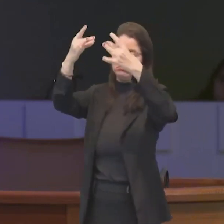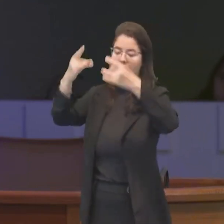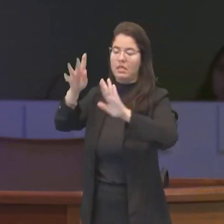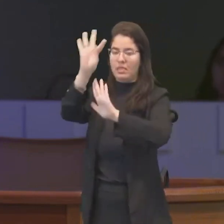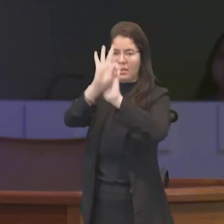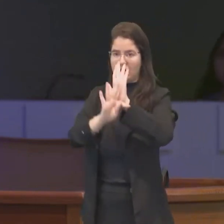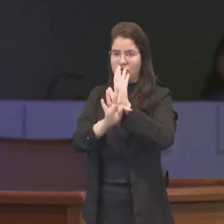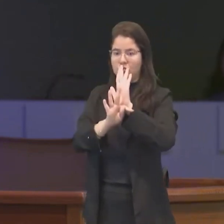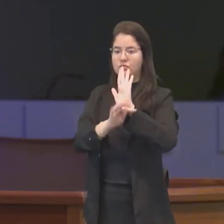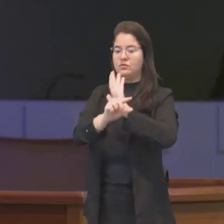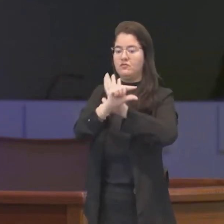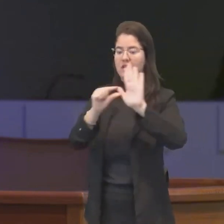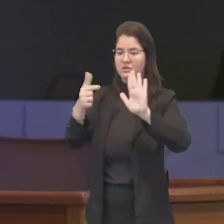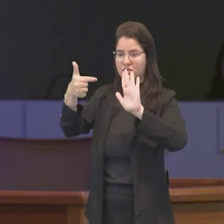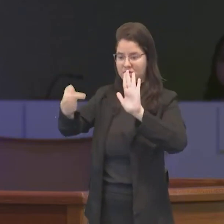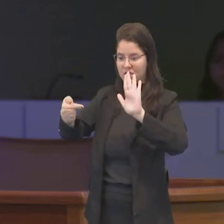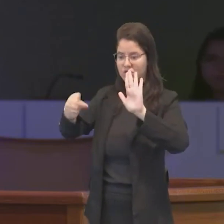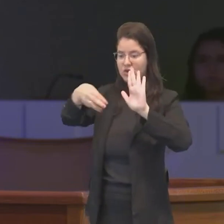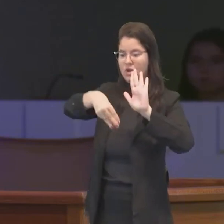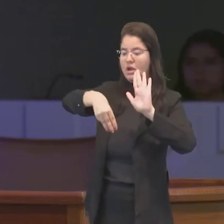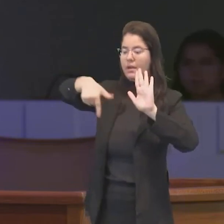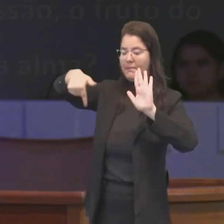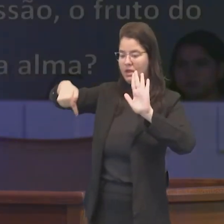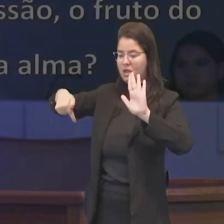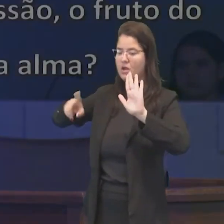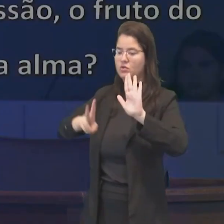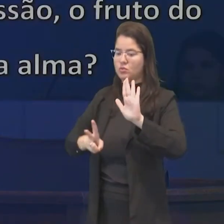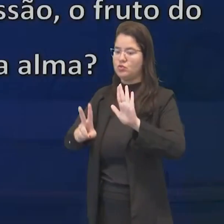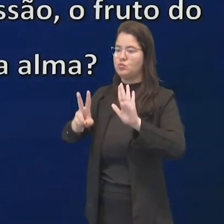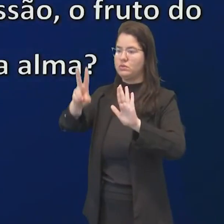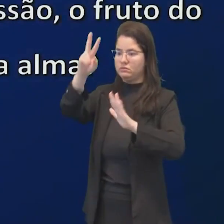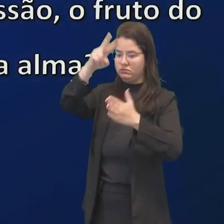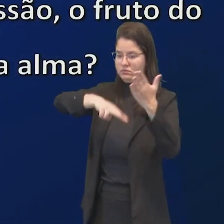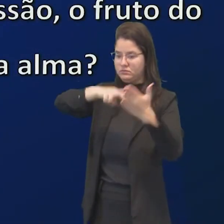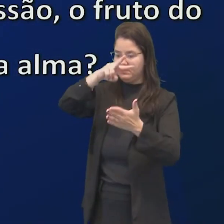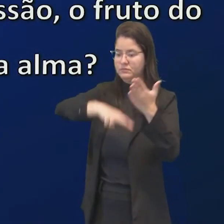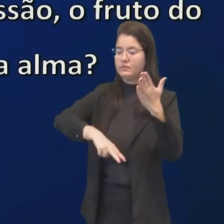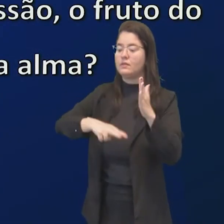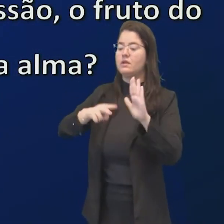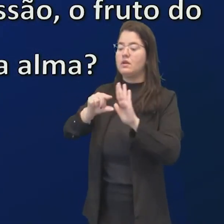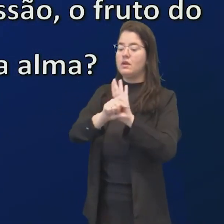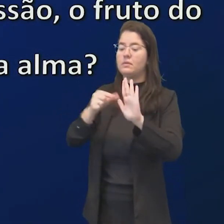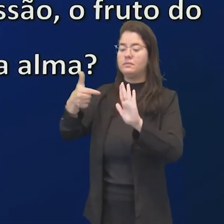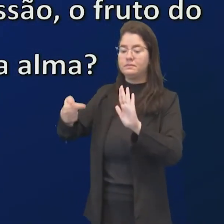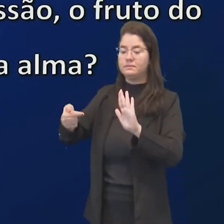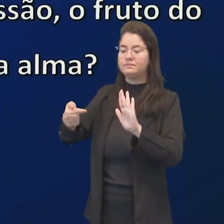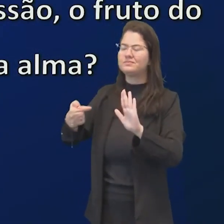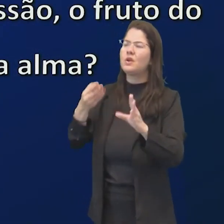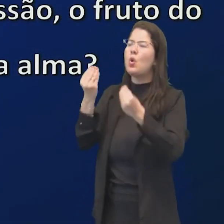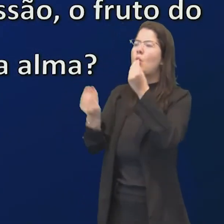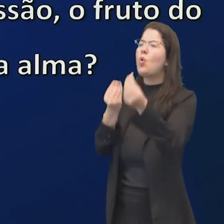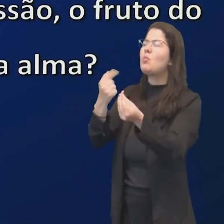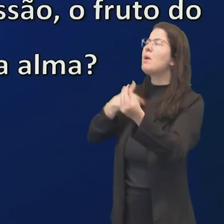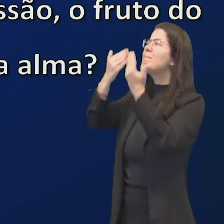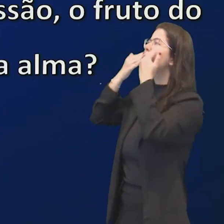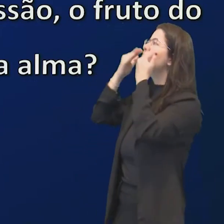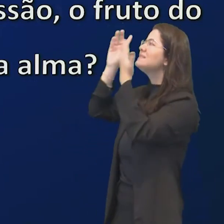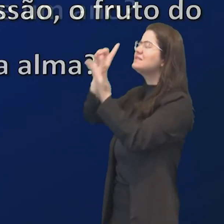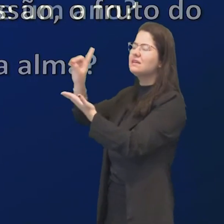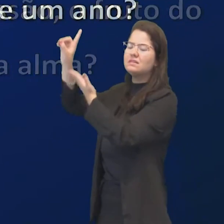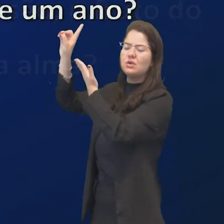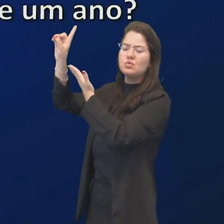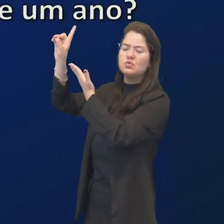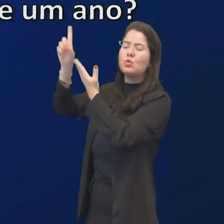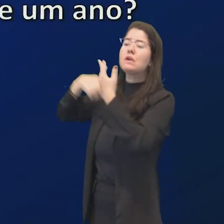7, do capítulo 6 de Miqueias, onde nós estamos. O verso de número 6, com que me apresentarei ao Senhor e me inclinarei ante o